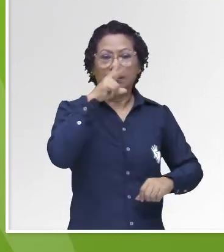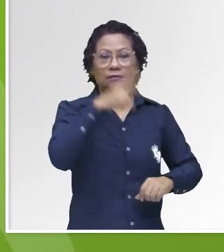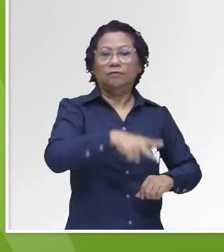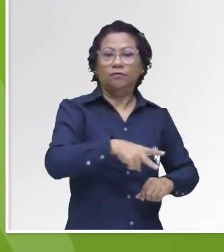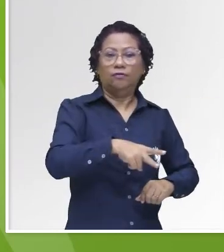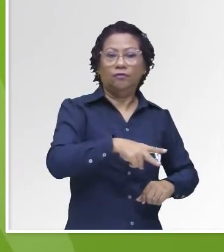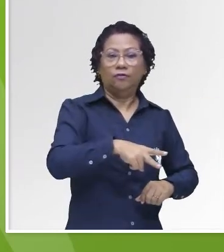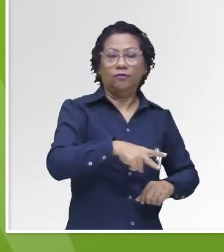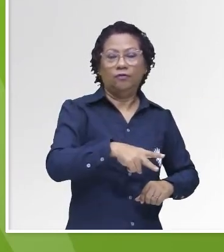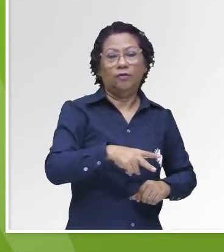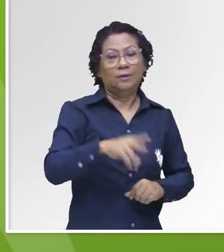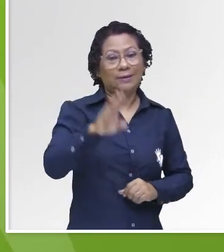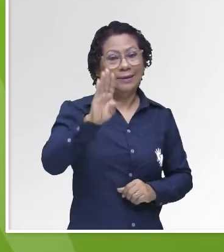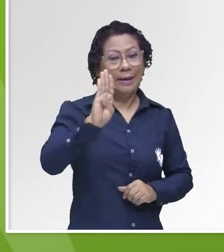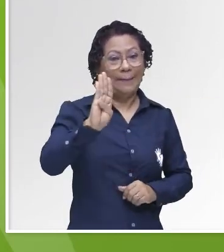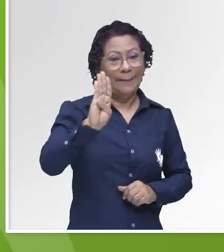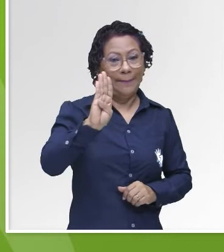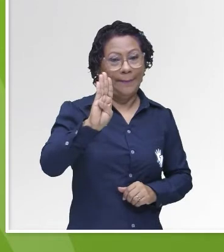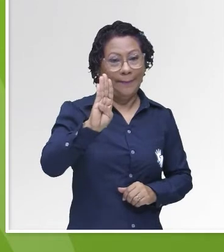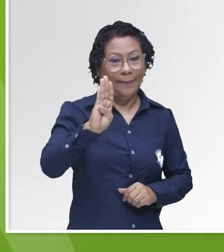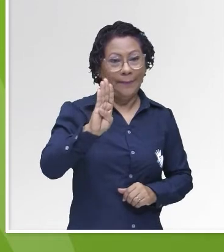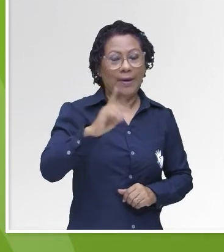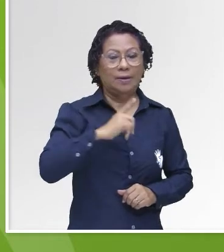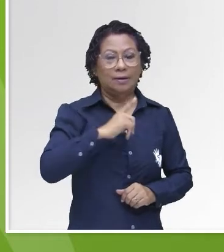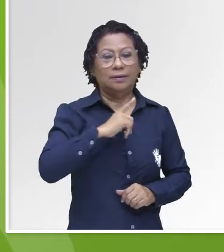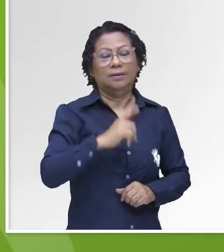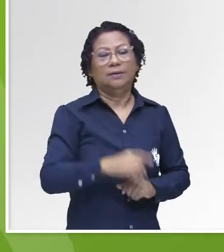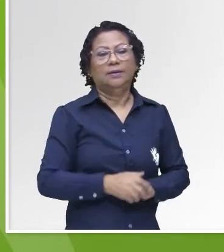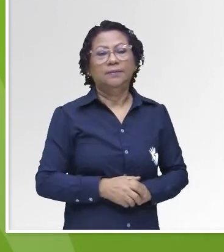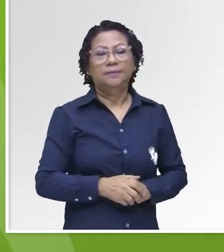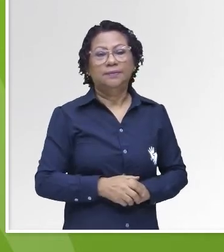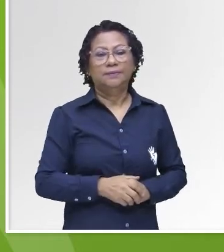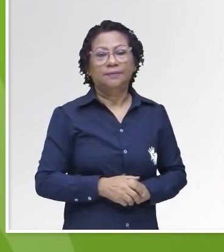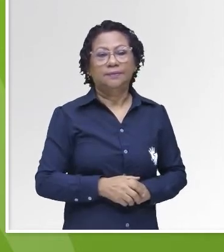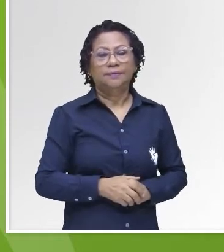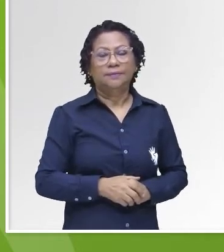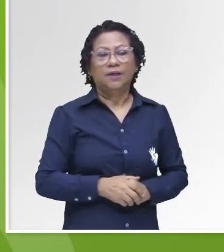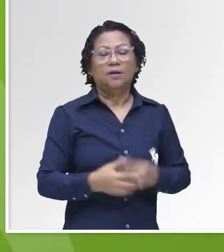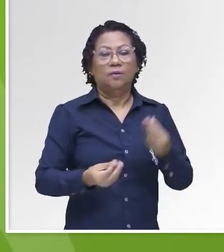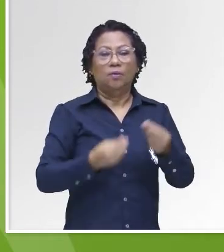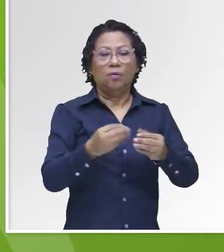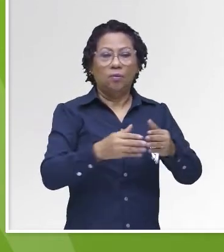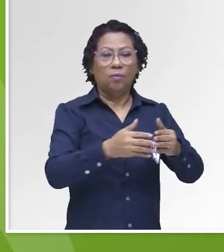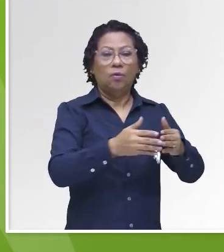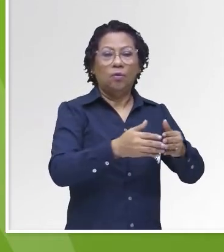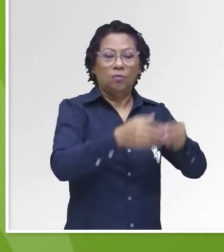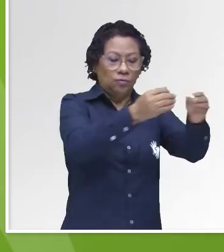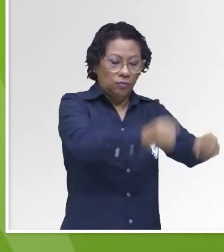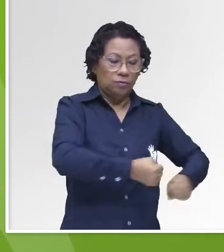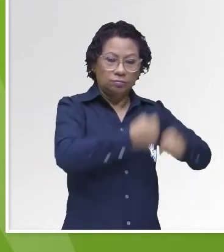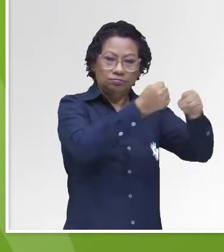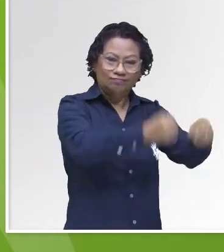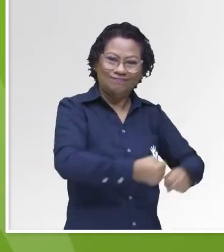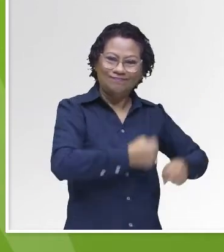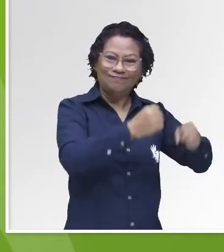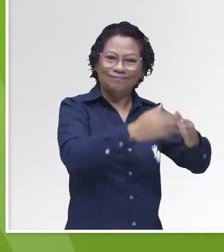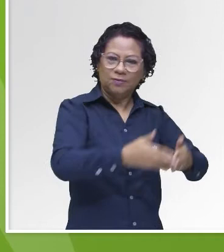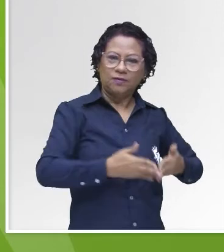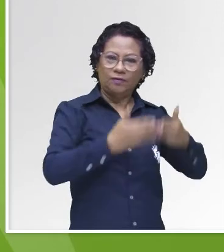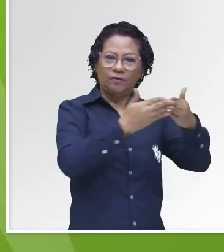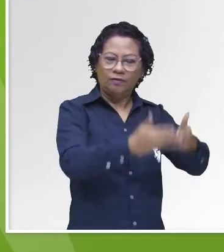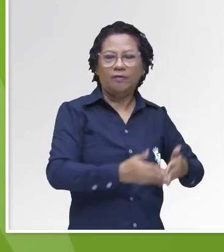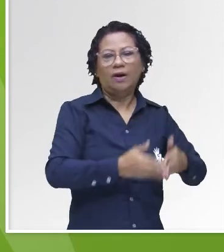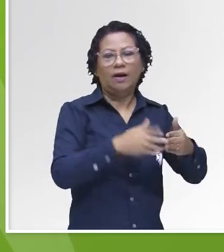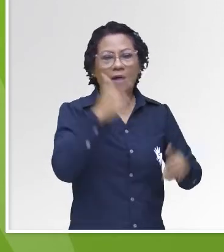nossa velocidade de propagação, beleza? É como o barco vai atravessar o rio. Então,